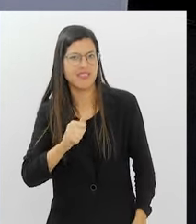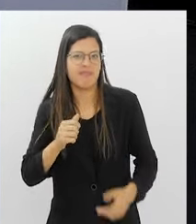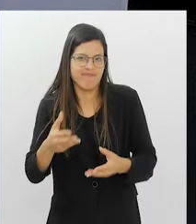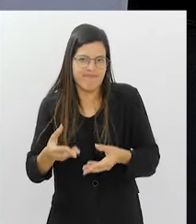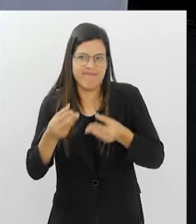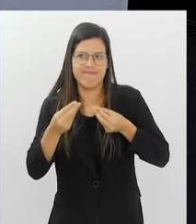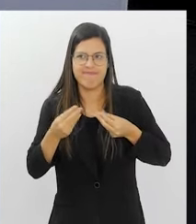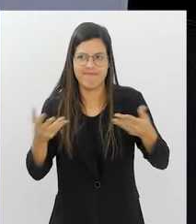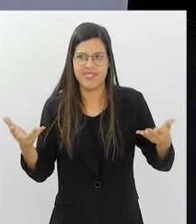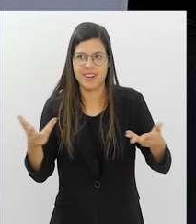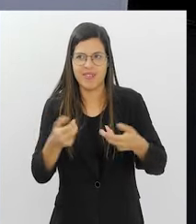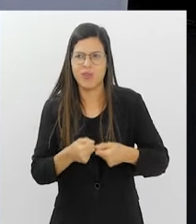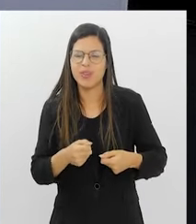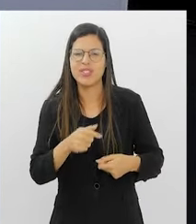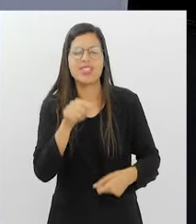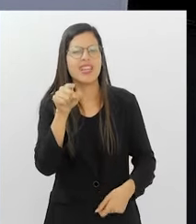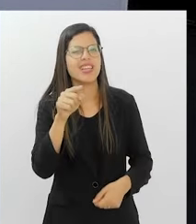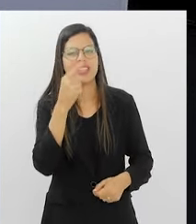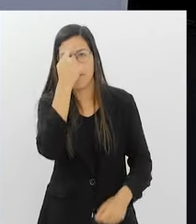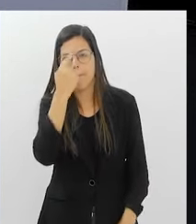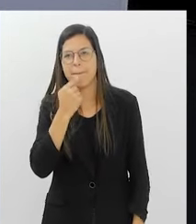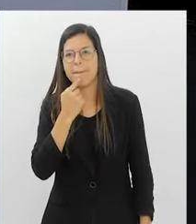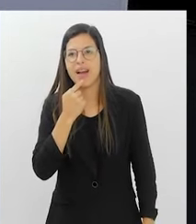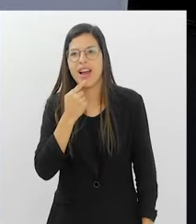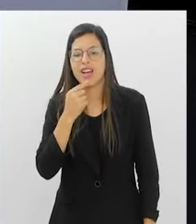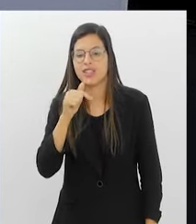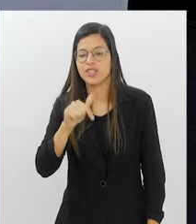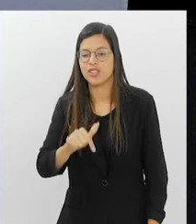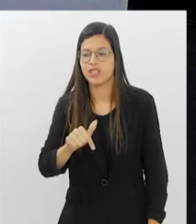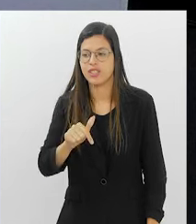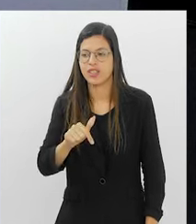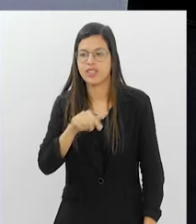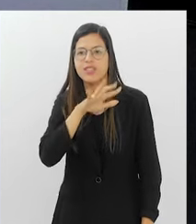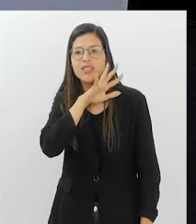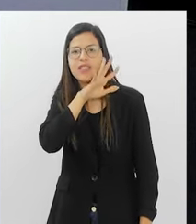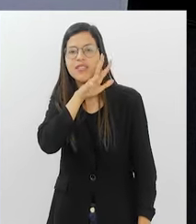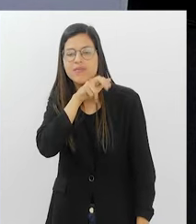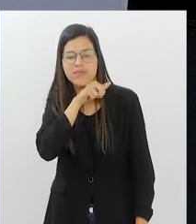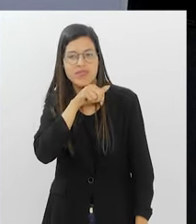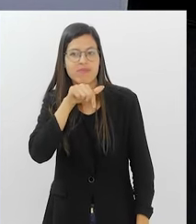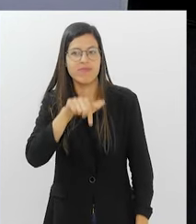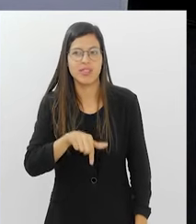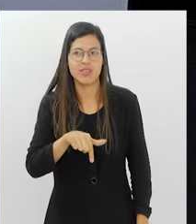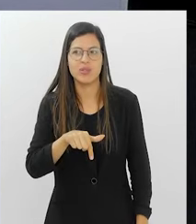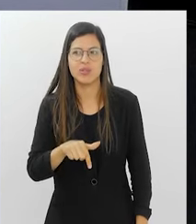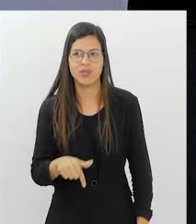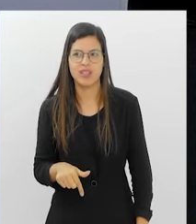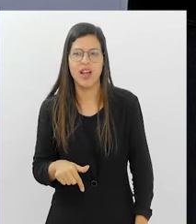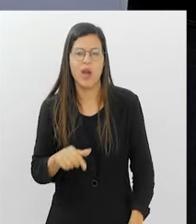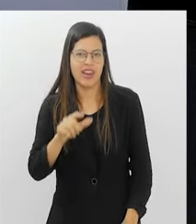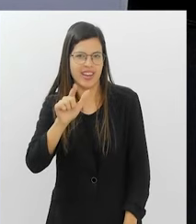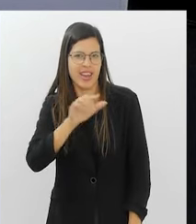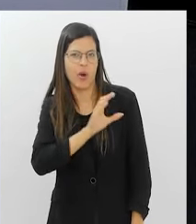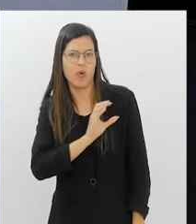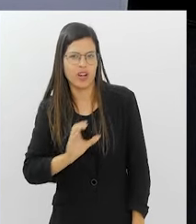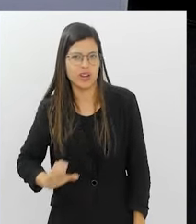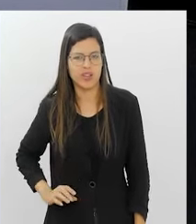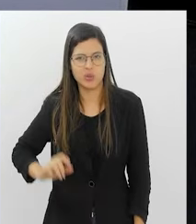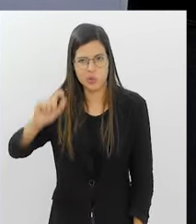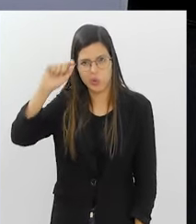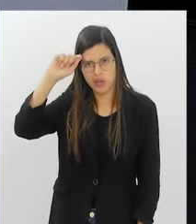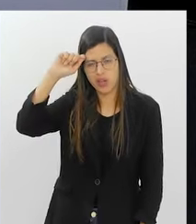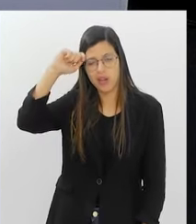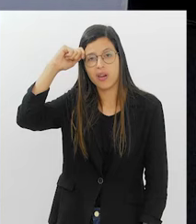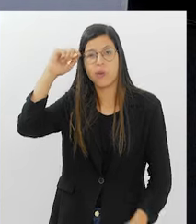e ISO isav essa comissão de frente da Estácia de Sá 2019 o Cristo negro um trabalho que foi